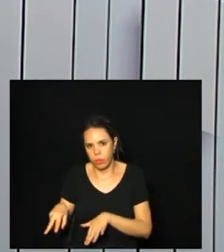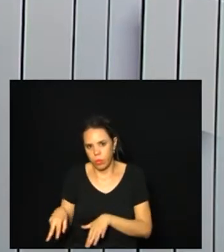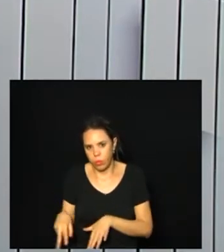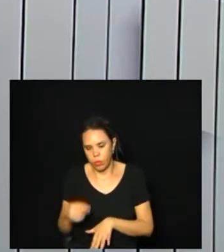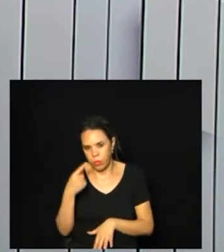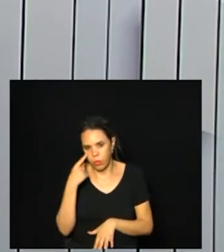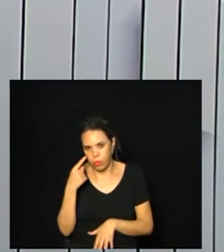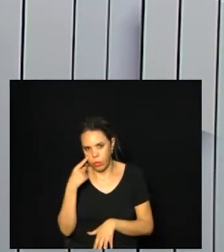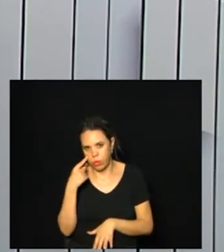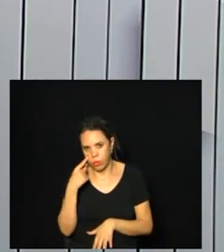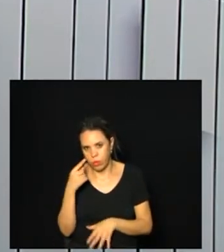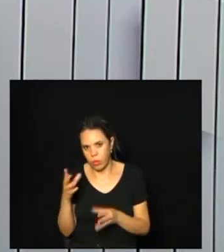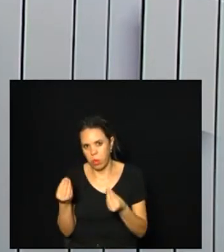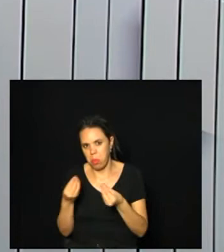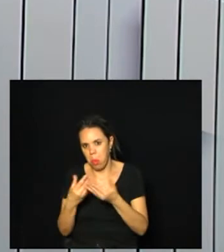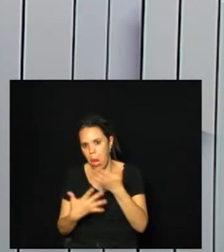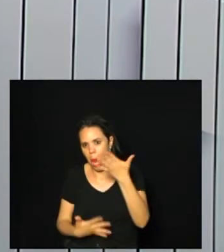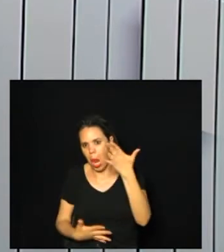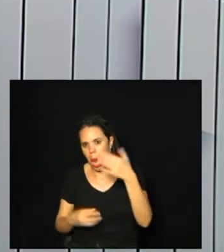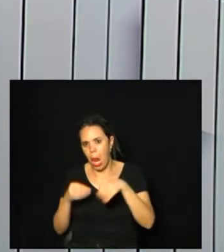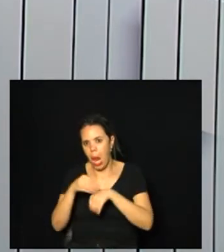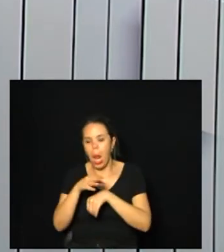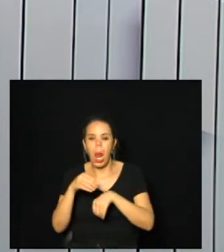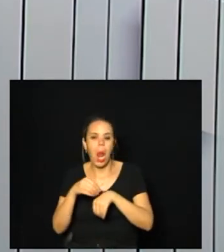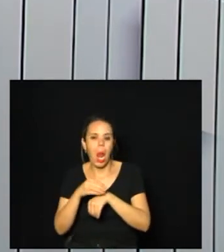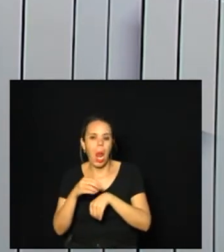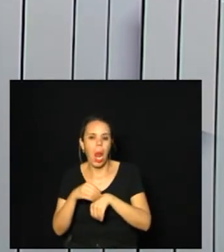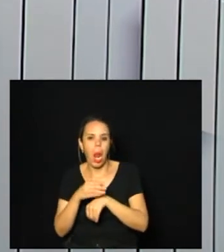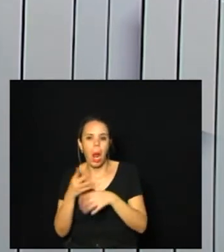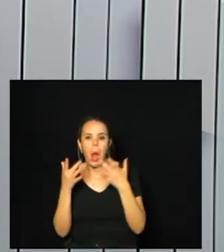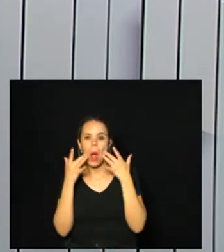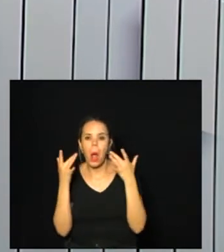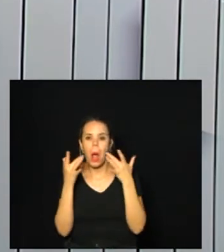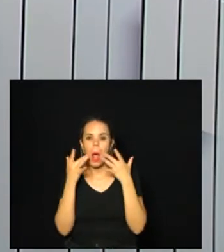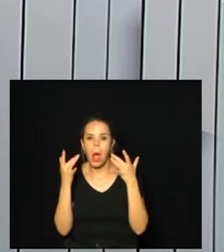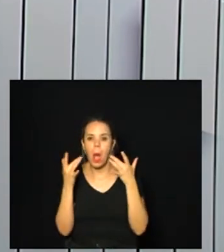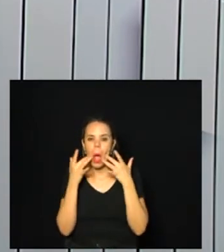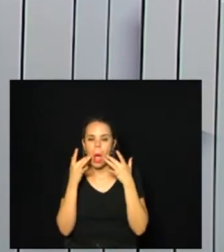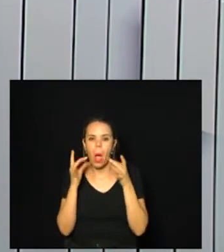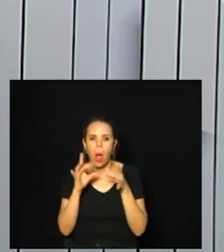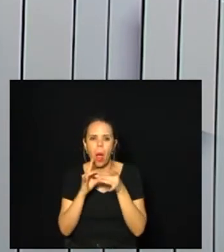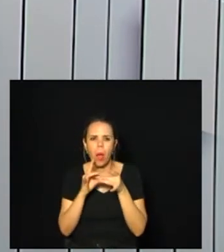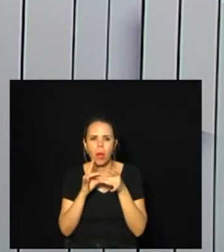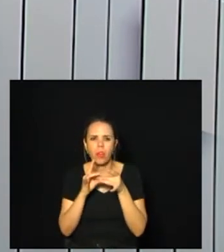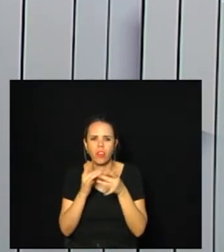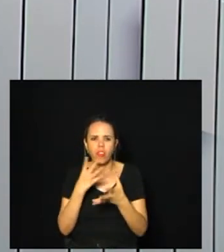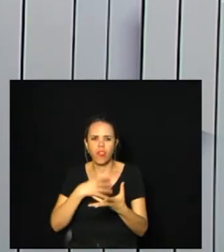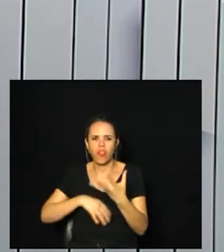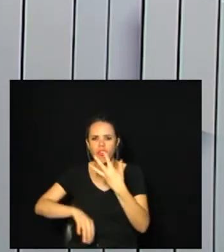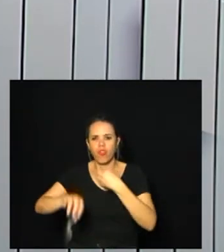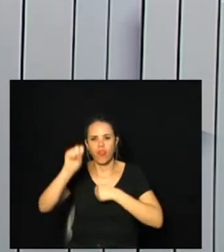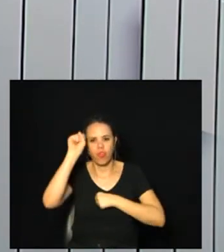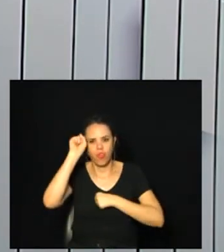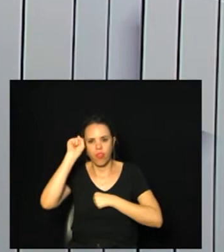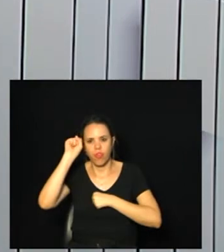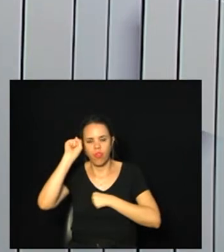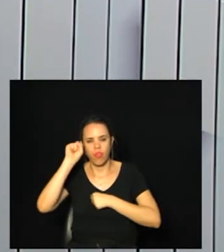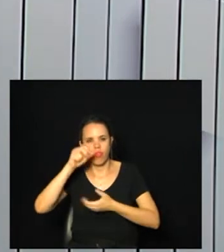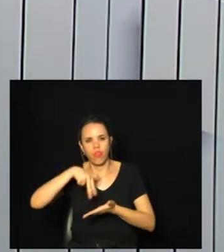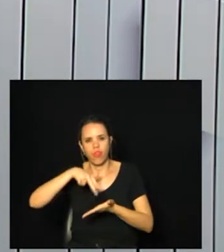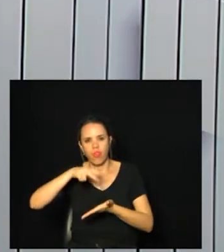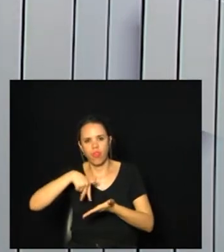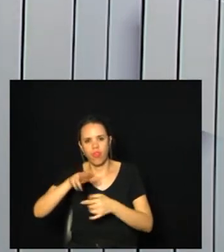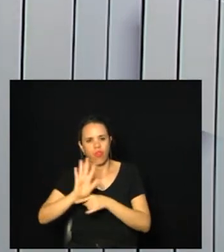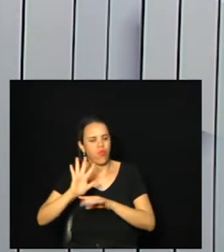só, este está repleto de dicas, viu? Tem muito teatro, Liga da Justiça com os super-heróis, tango, filmes